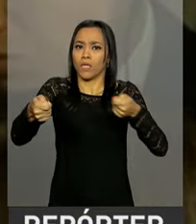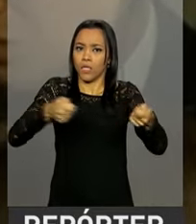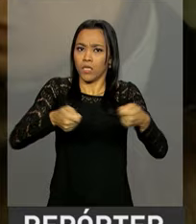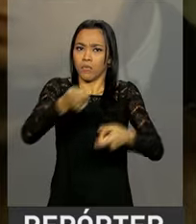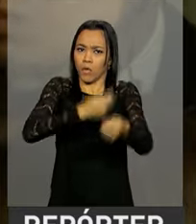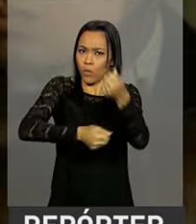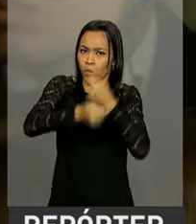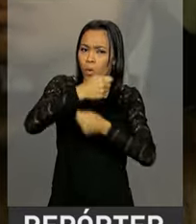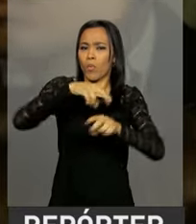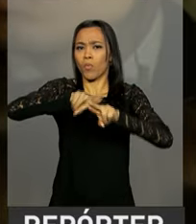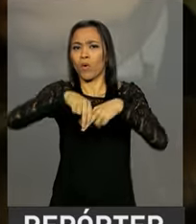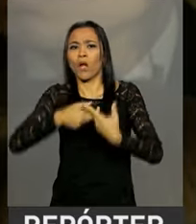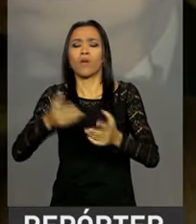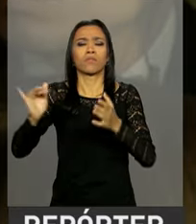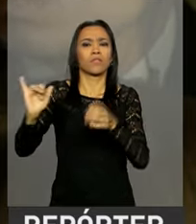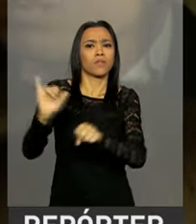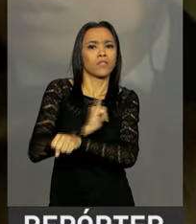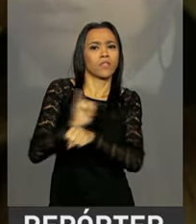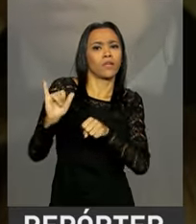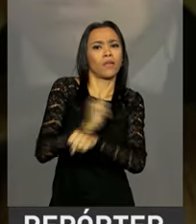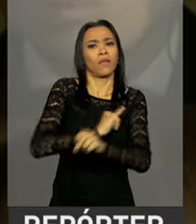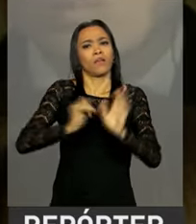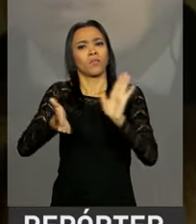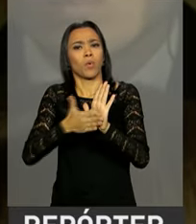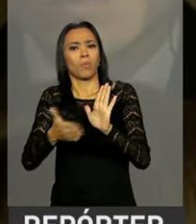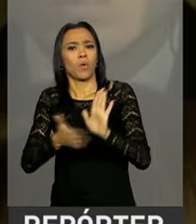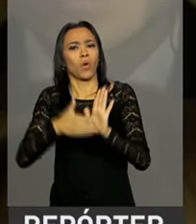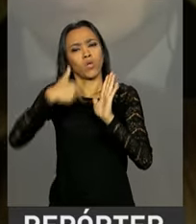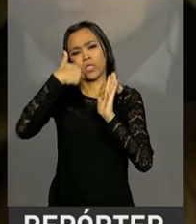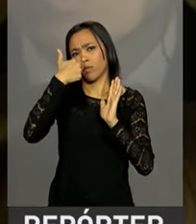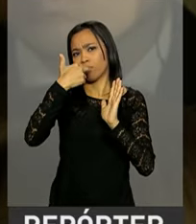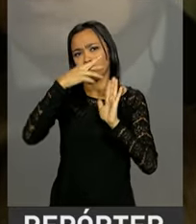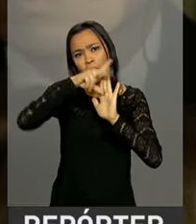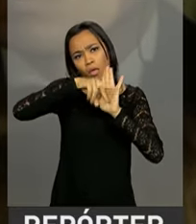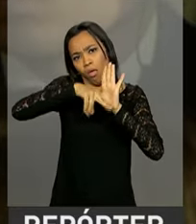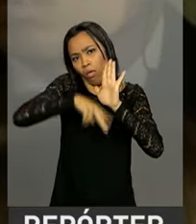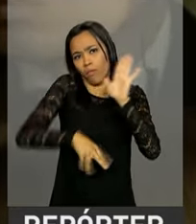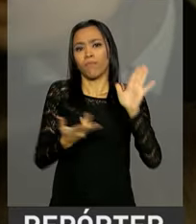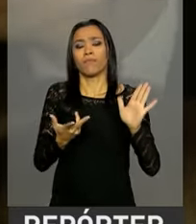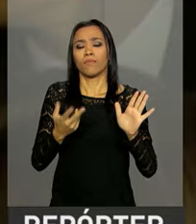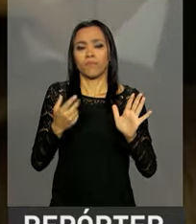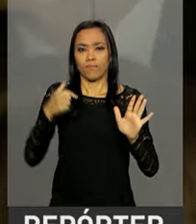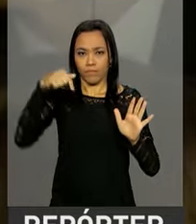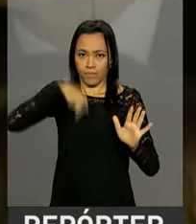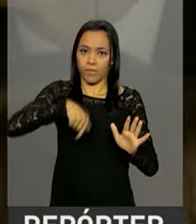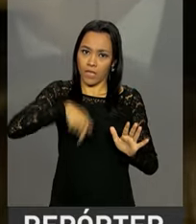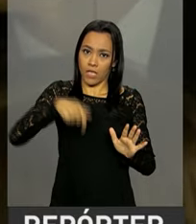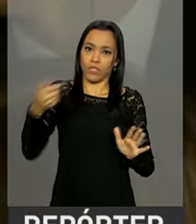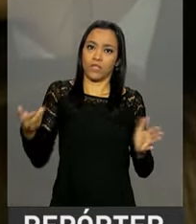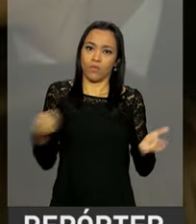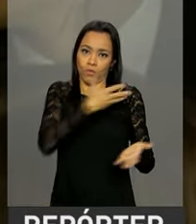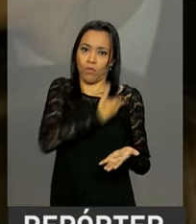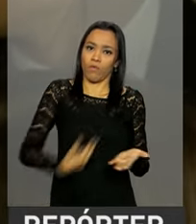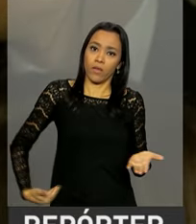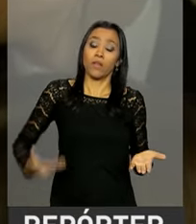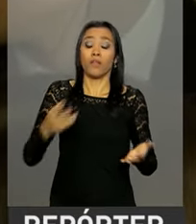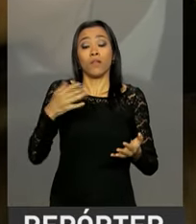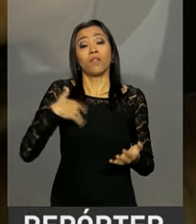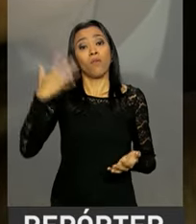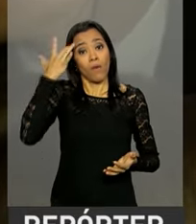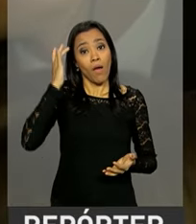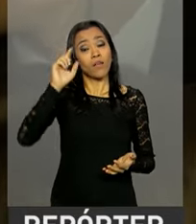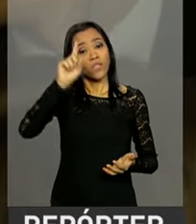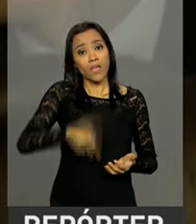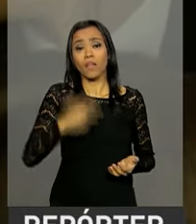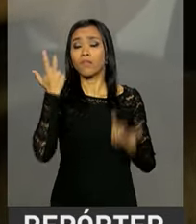as medidas tomadas e a confiança despertada por essa administração. Portanto, eu acho que é um processo